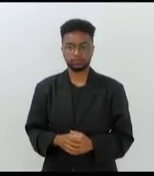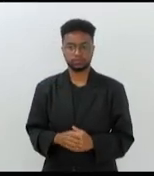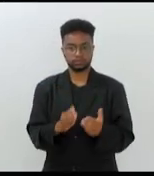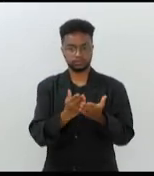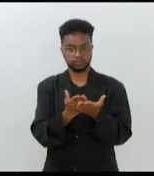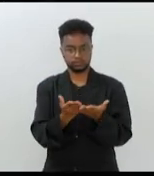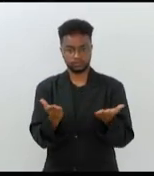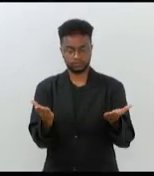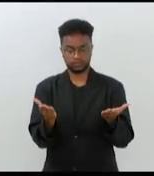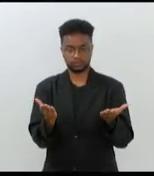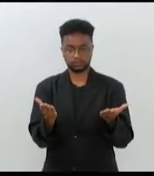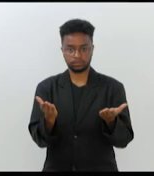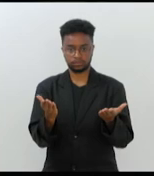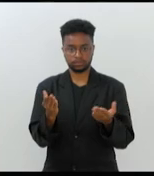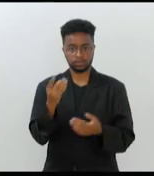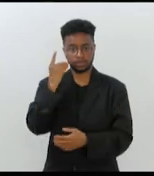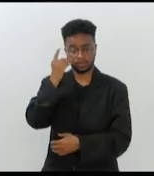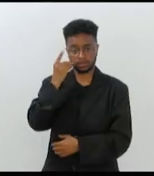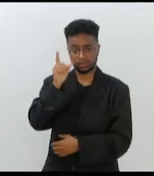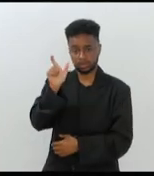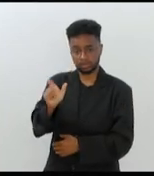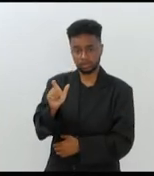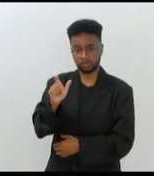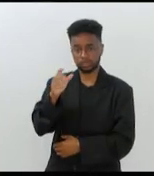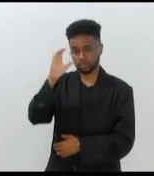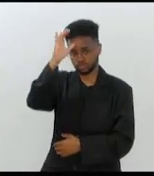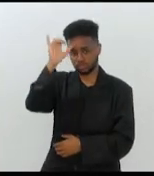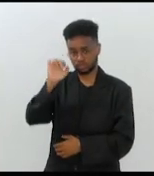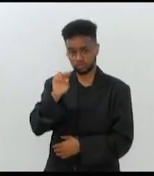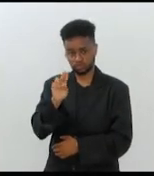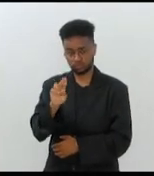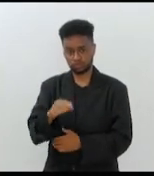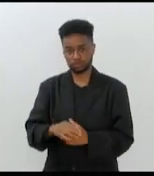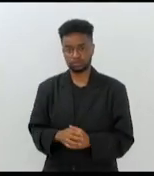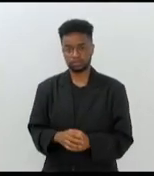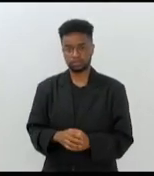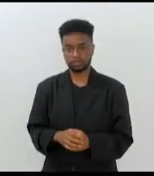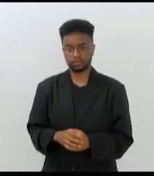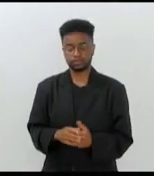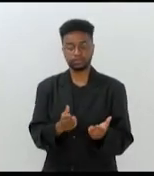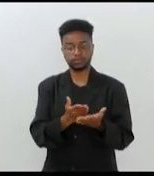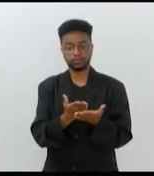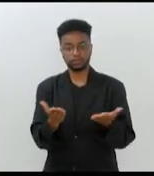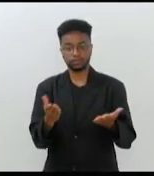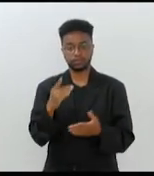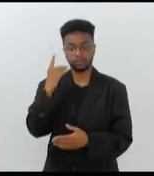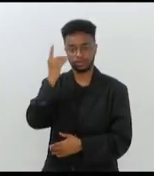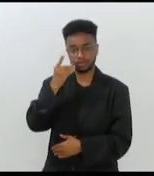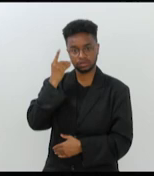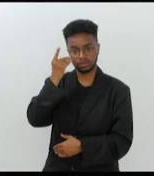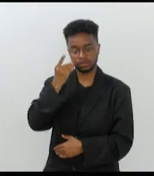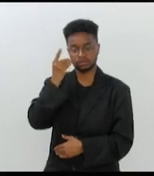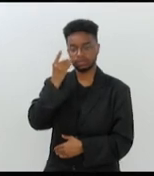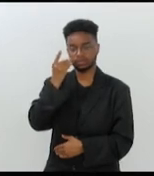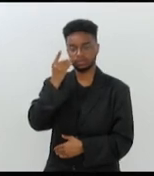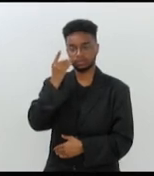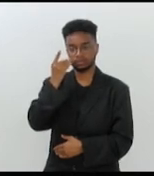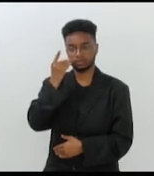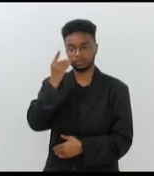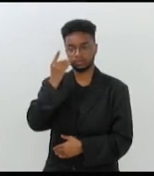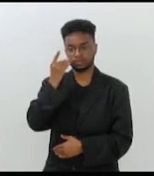senhora deputada Tia Ju, senhores deputados,